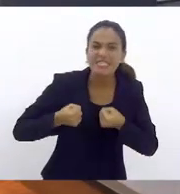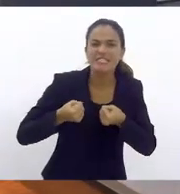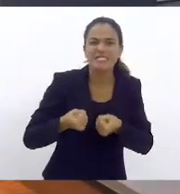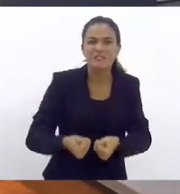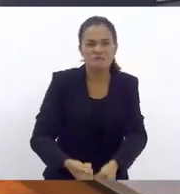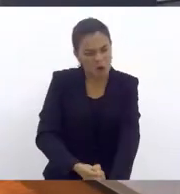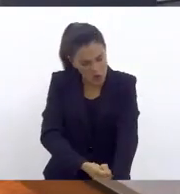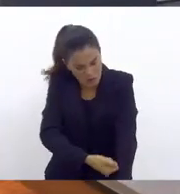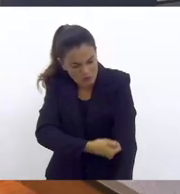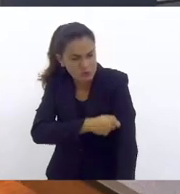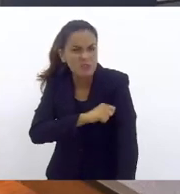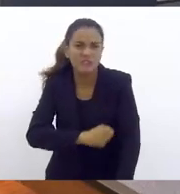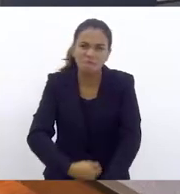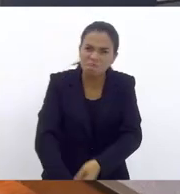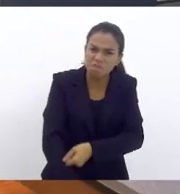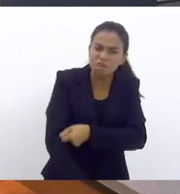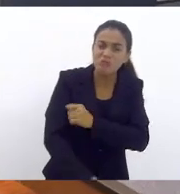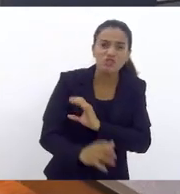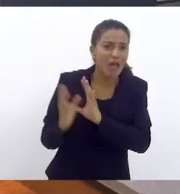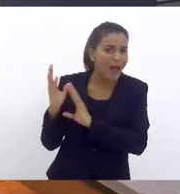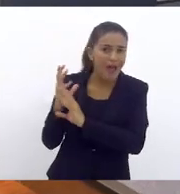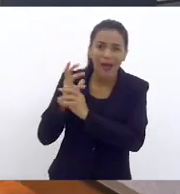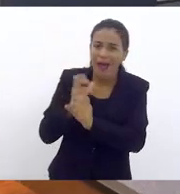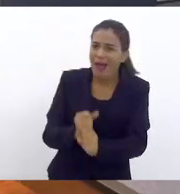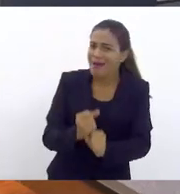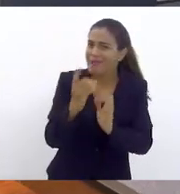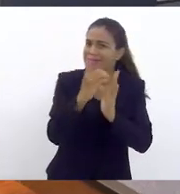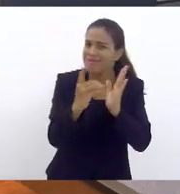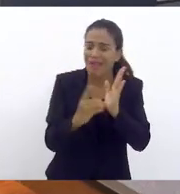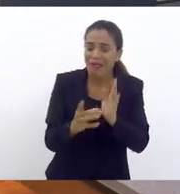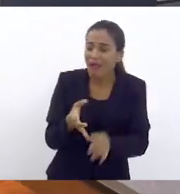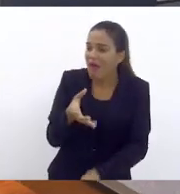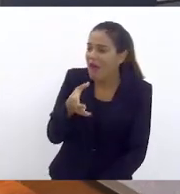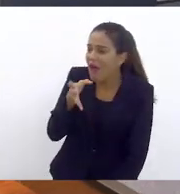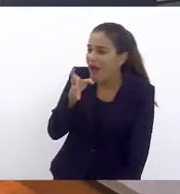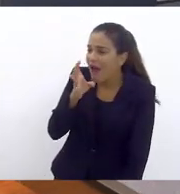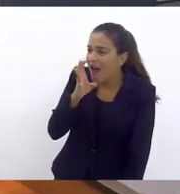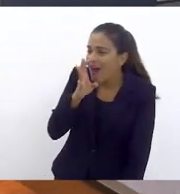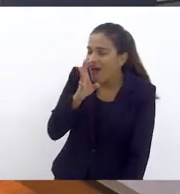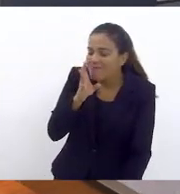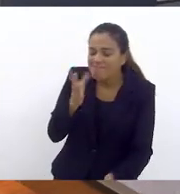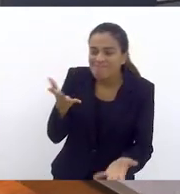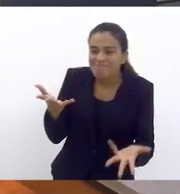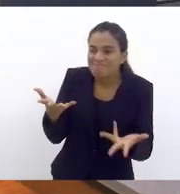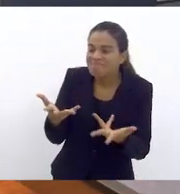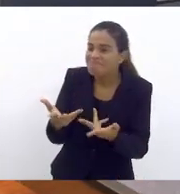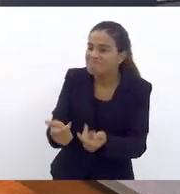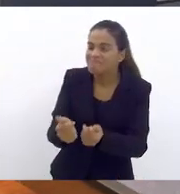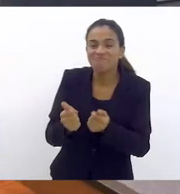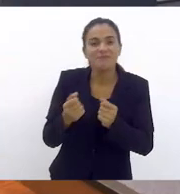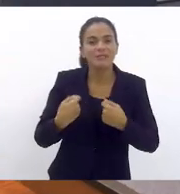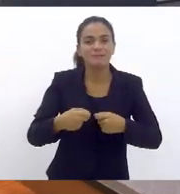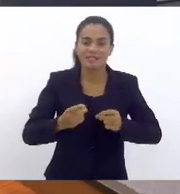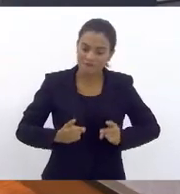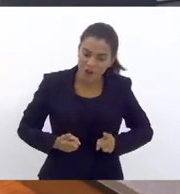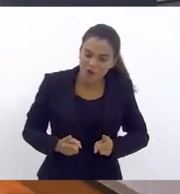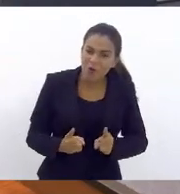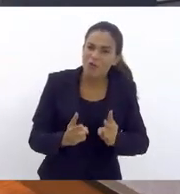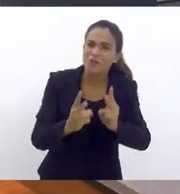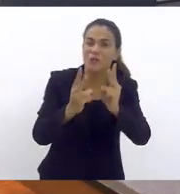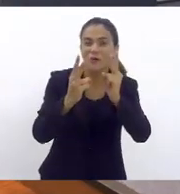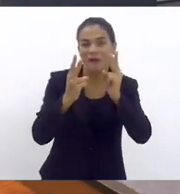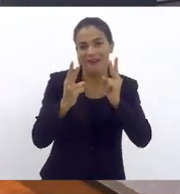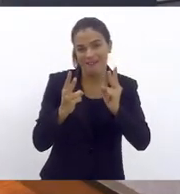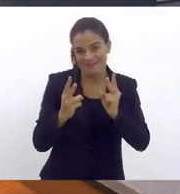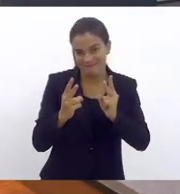faz algumas décadas entende é admirável e acho que ele deveria continuar ainda por muito tempo